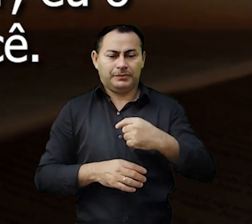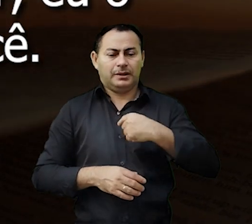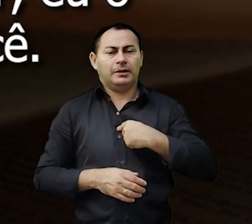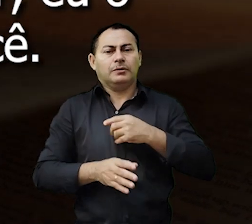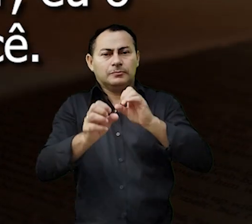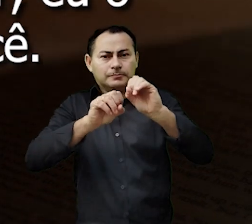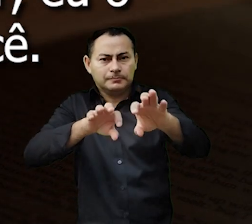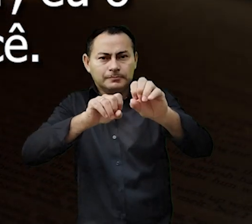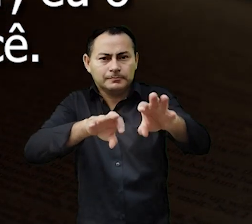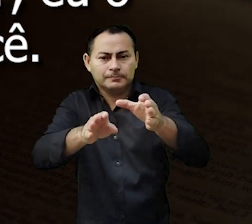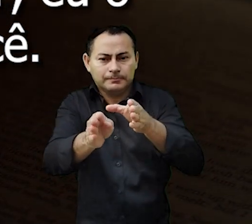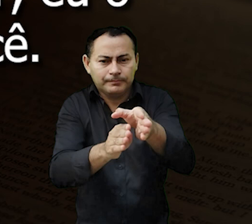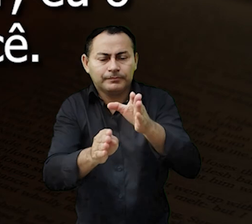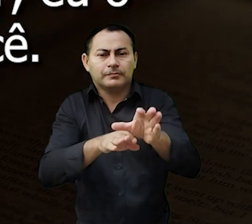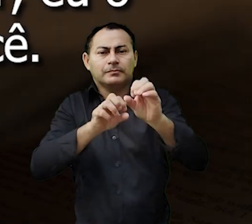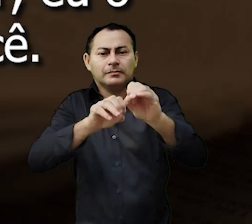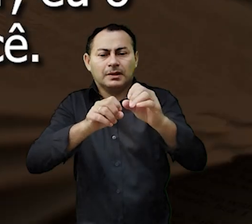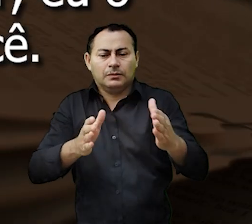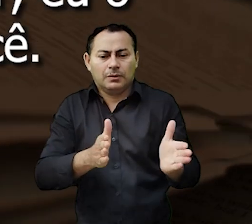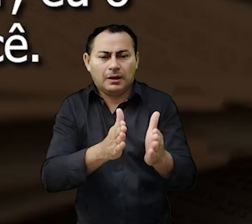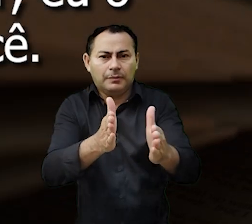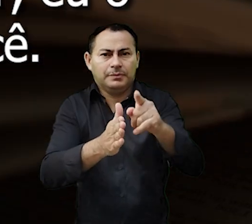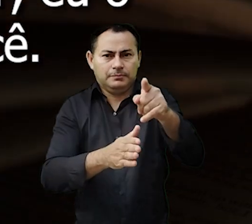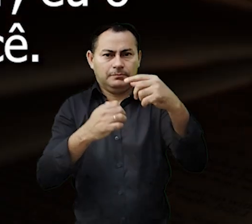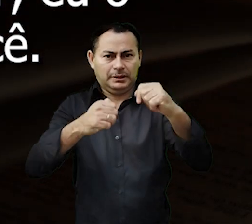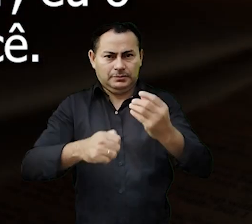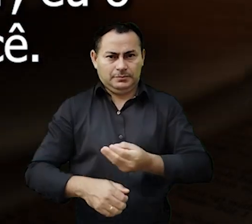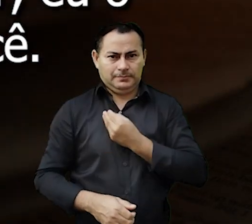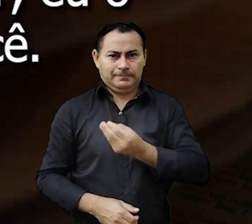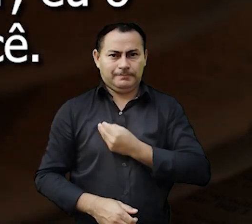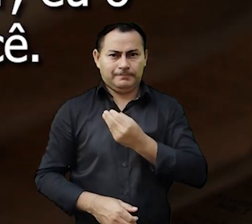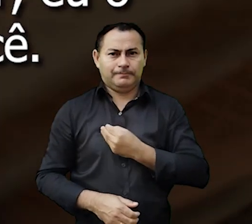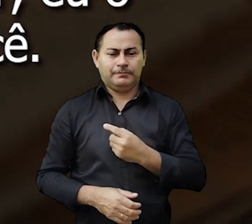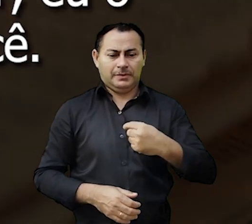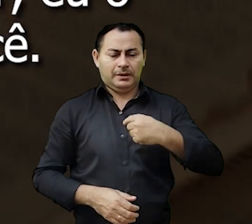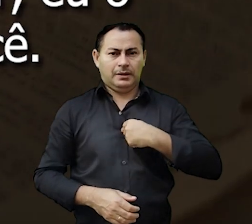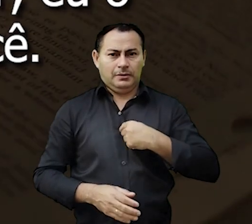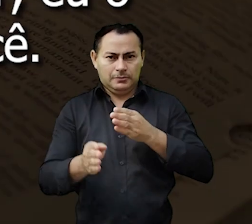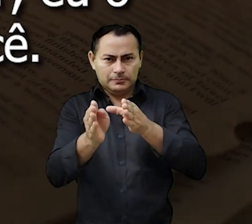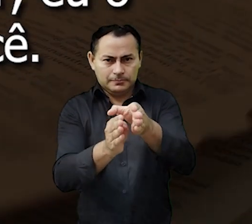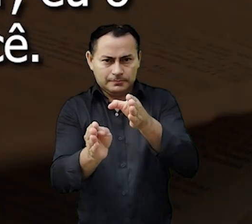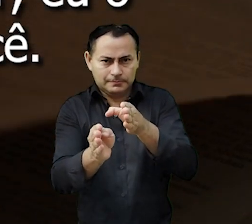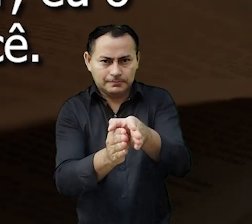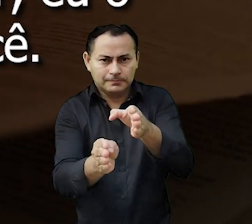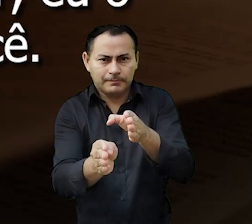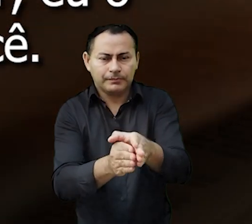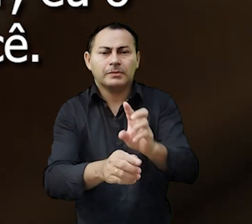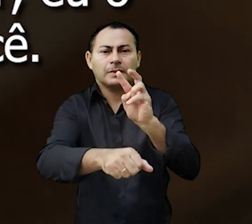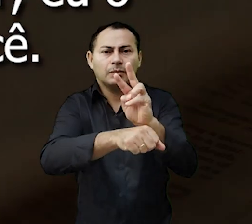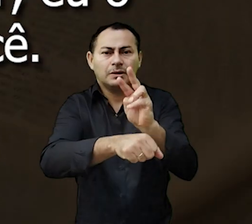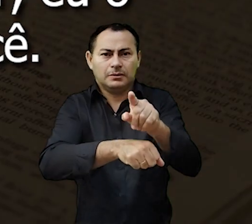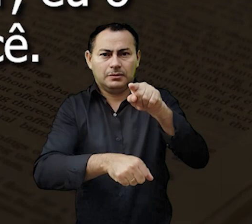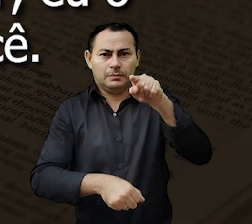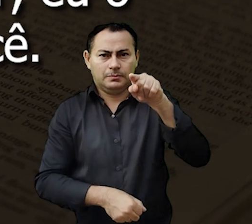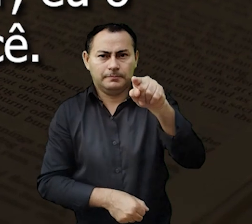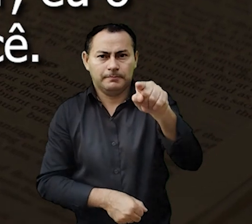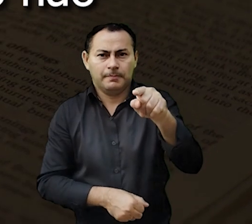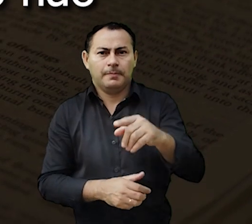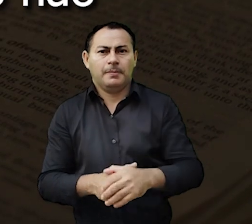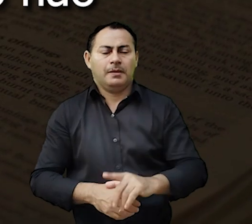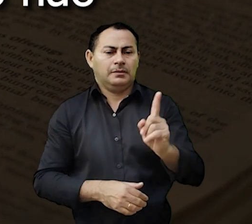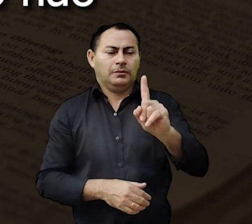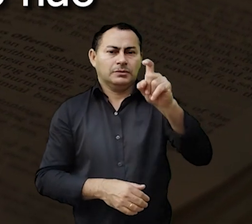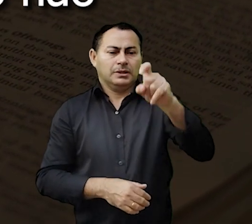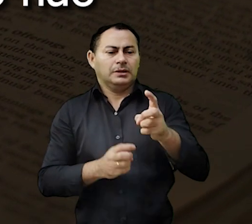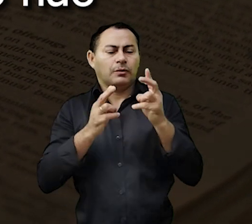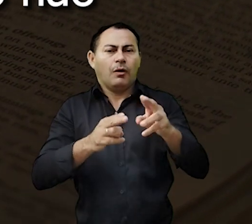os instruirei e os ensinarei no caminho que você deve seguir. Eu o aconselharei e cuidarei de você.